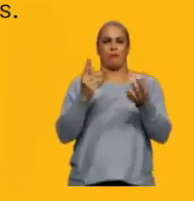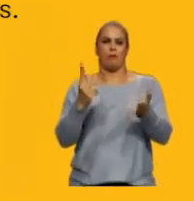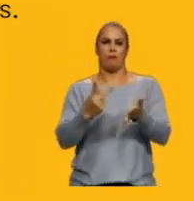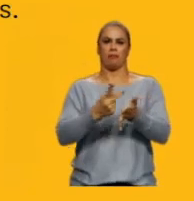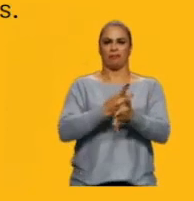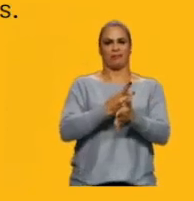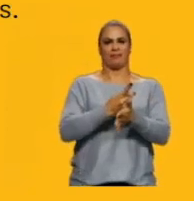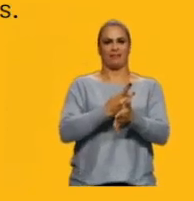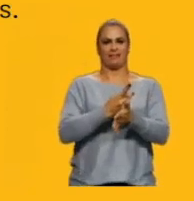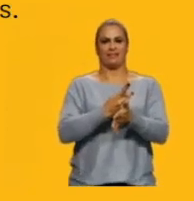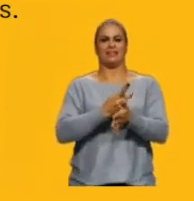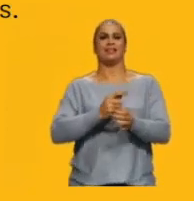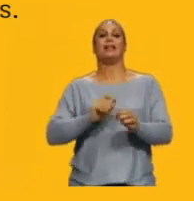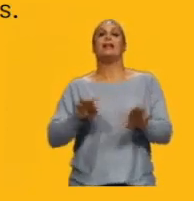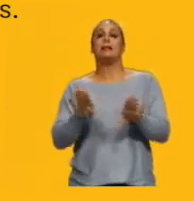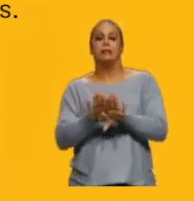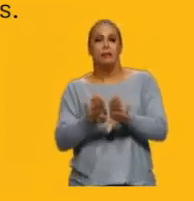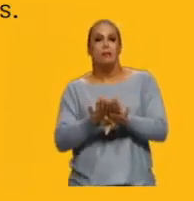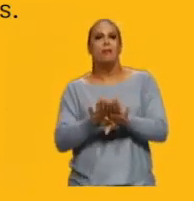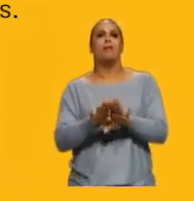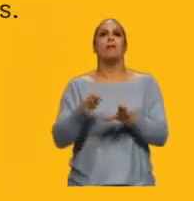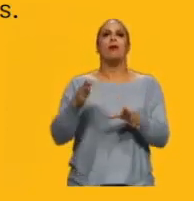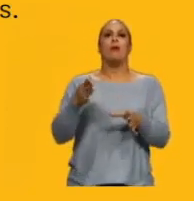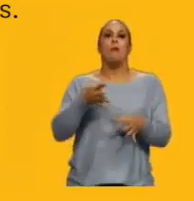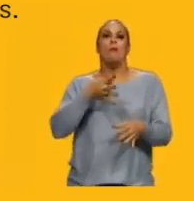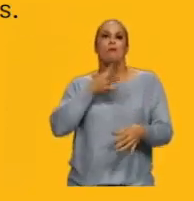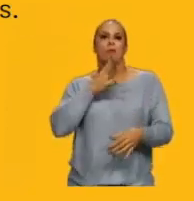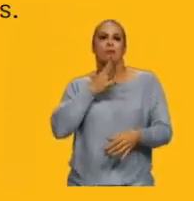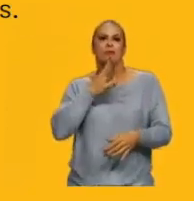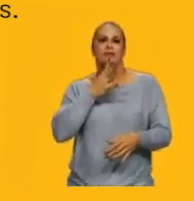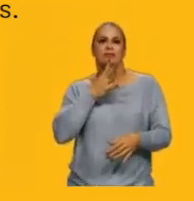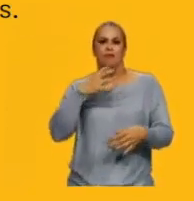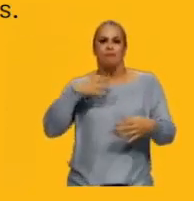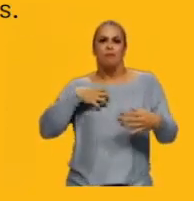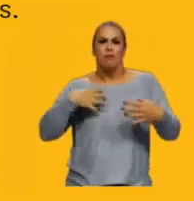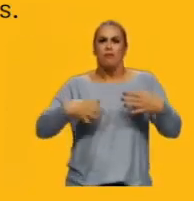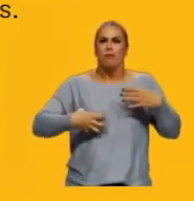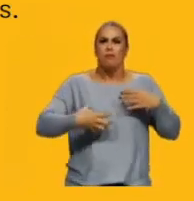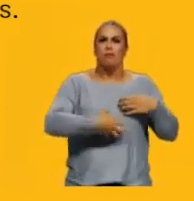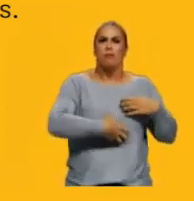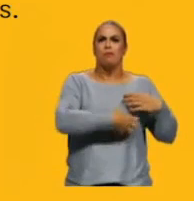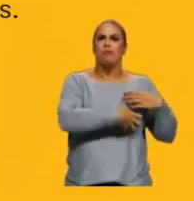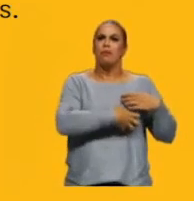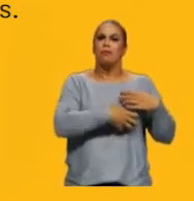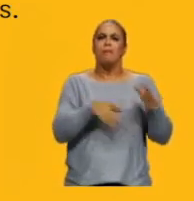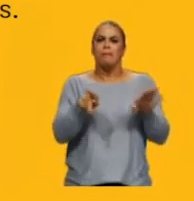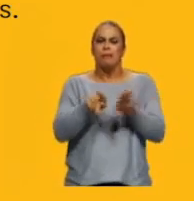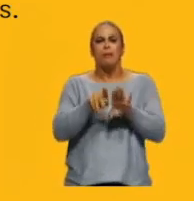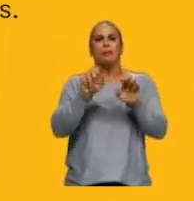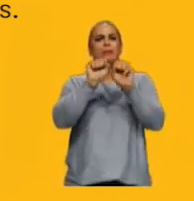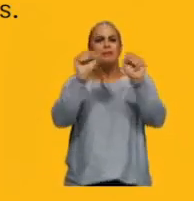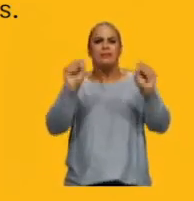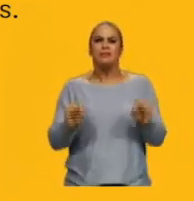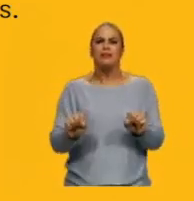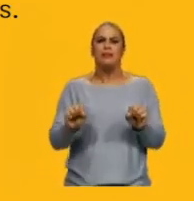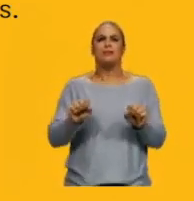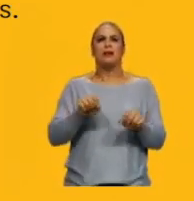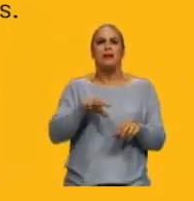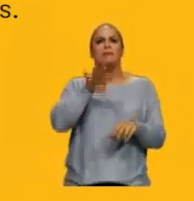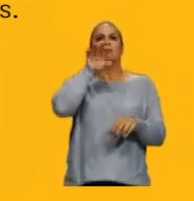sistema respiratório, conhecer as funções dos órgãos do sistema respiratório e compreender também como e